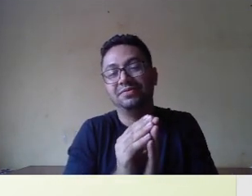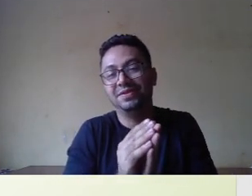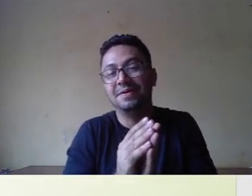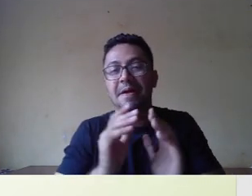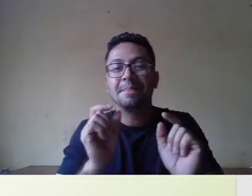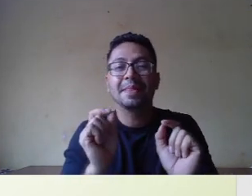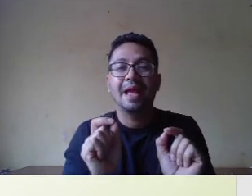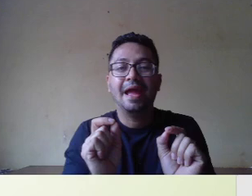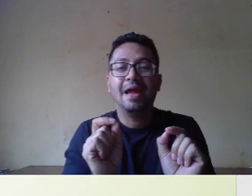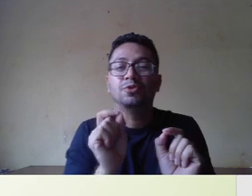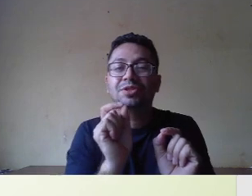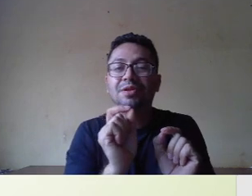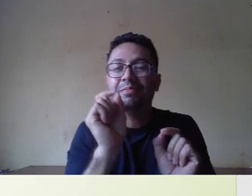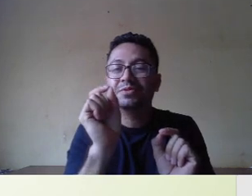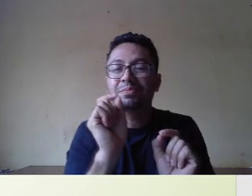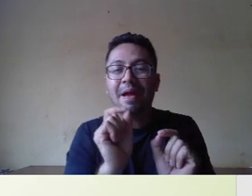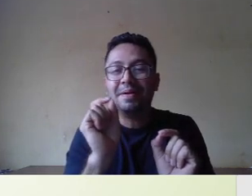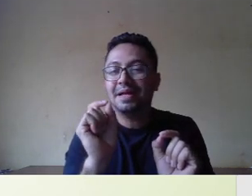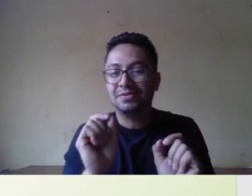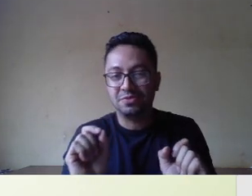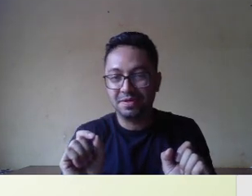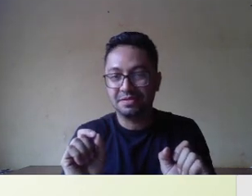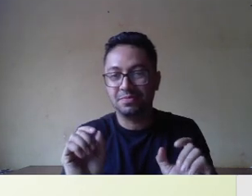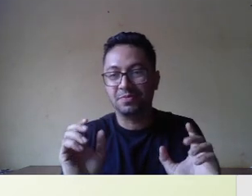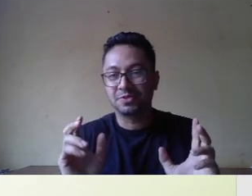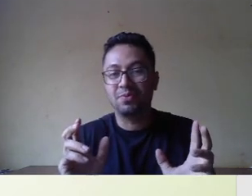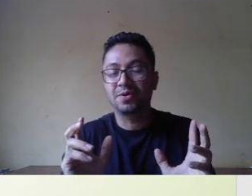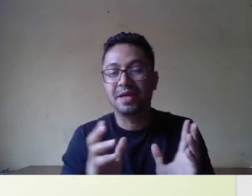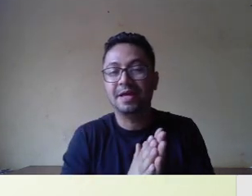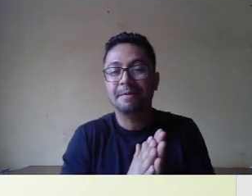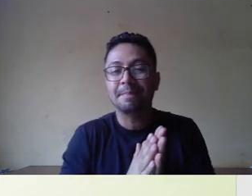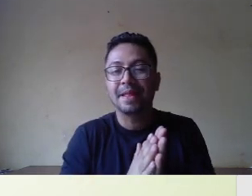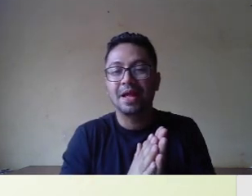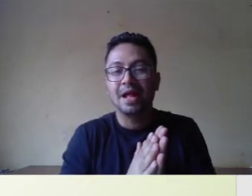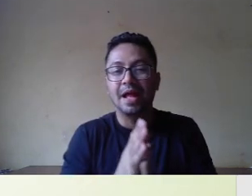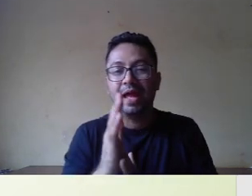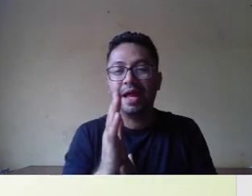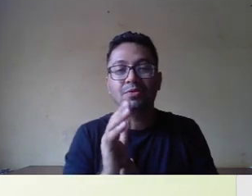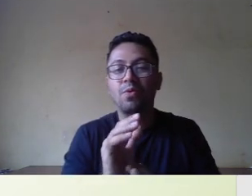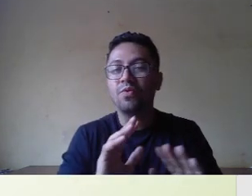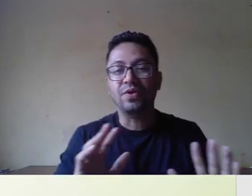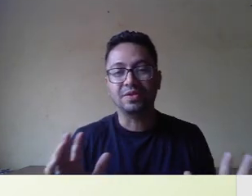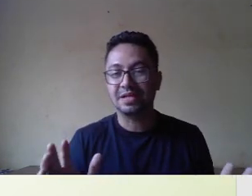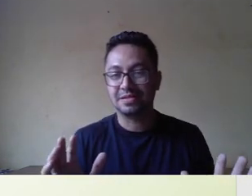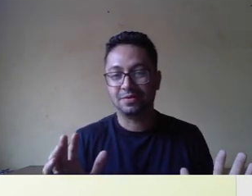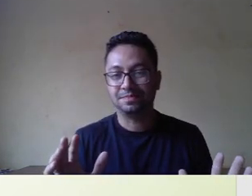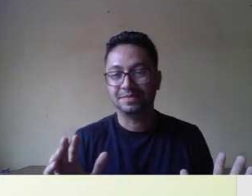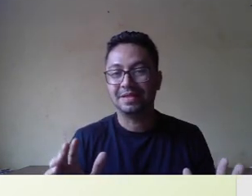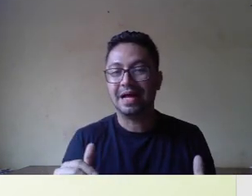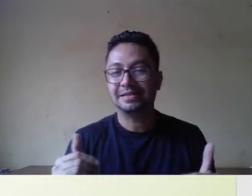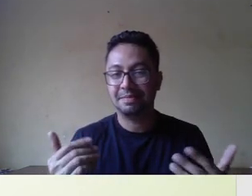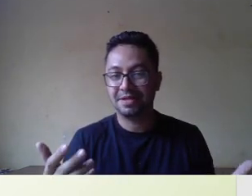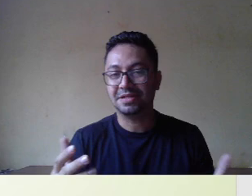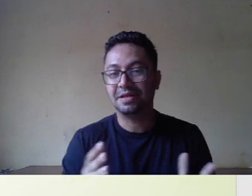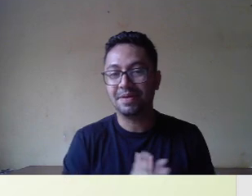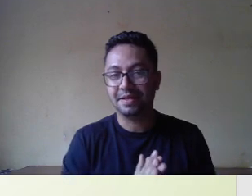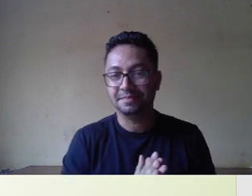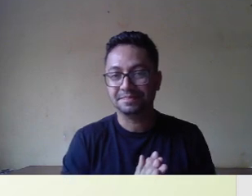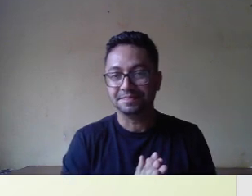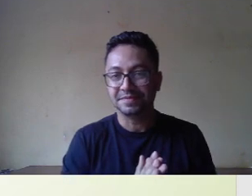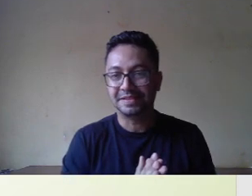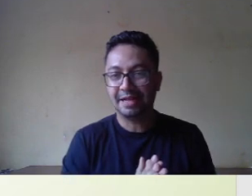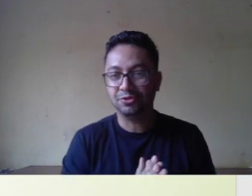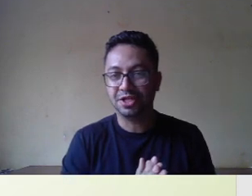né, todavia, os termos permanecem os mesmos, porque não houve alteração da semântica